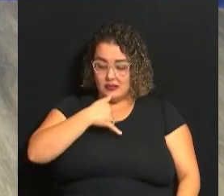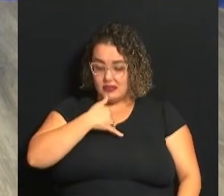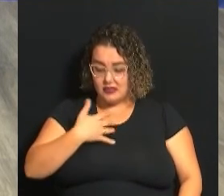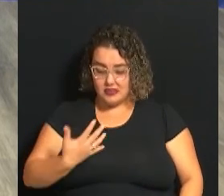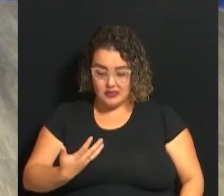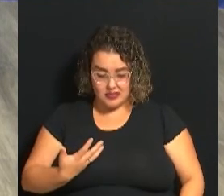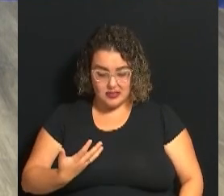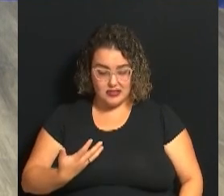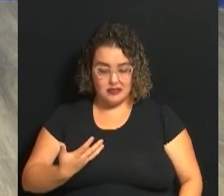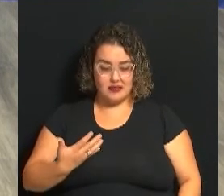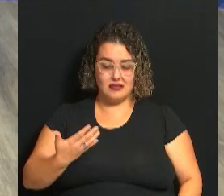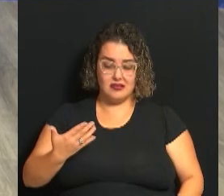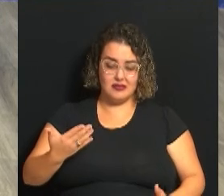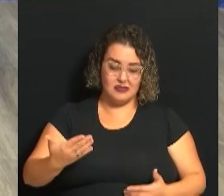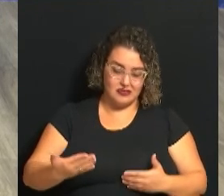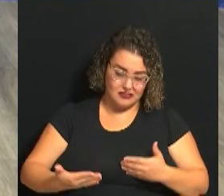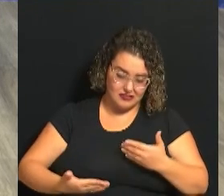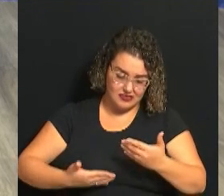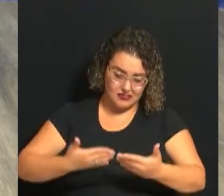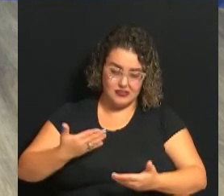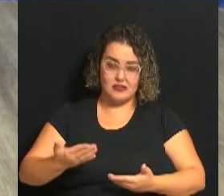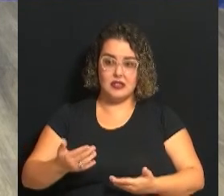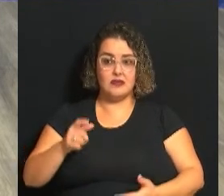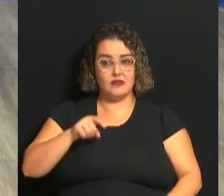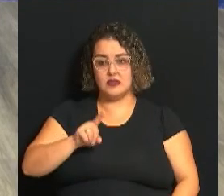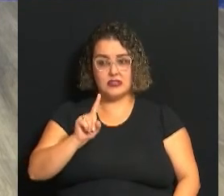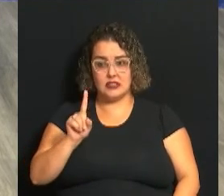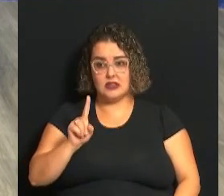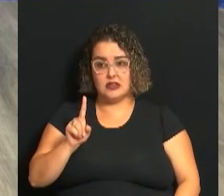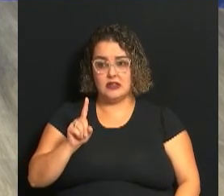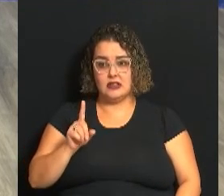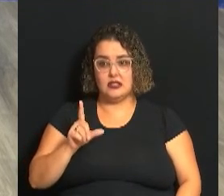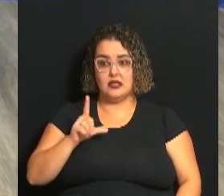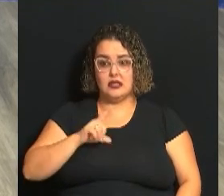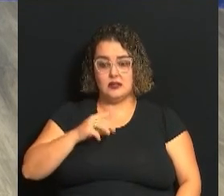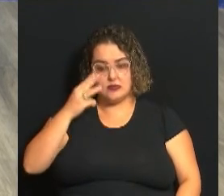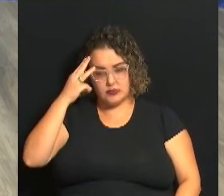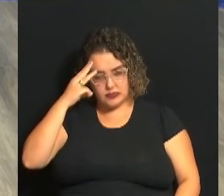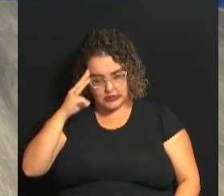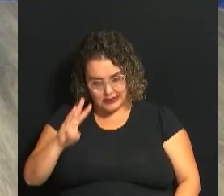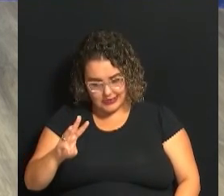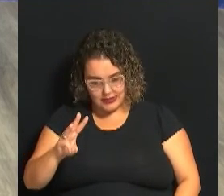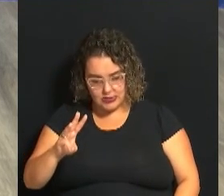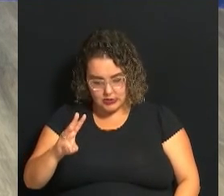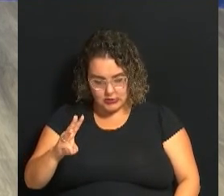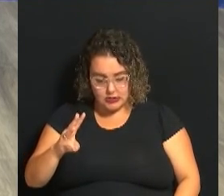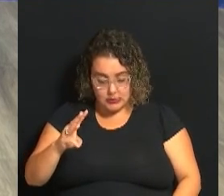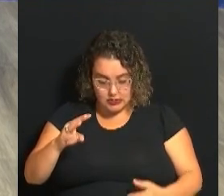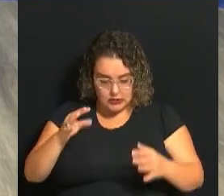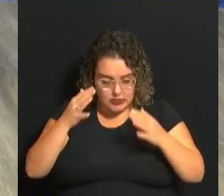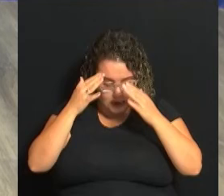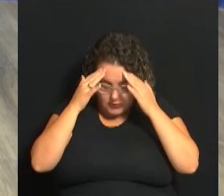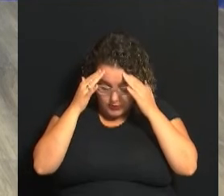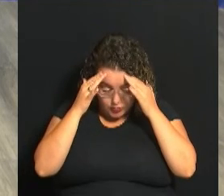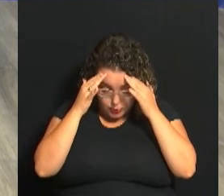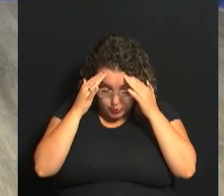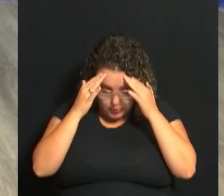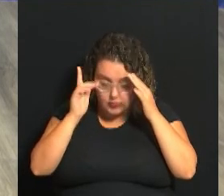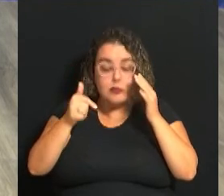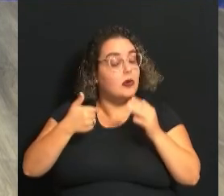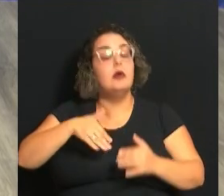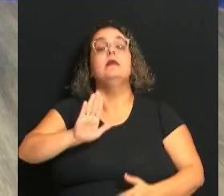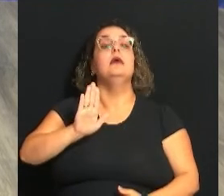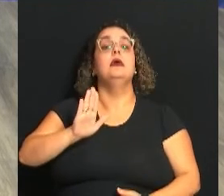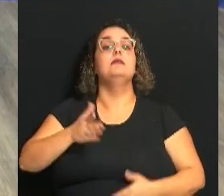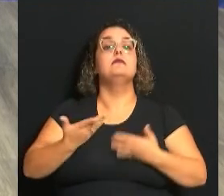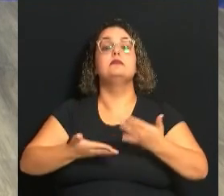tratamento sempre na tristeza. Mas você não, né? Teve aqueles 3 dias lá para assimilar tudo e depois bola para frente, vamos fazer o